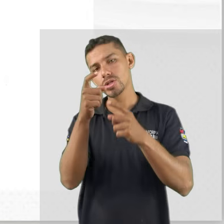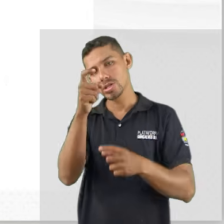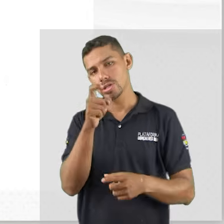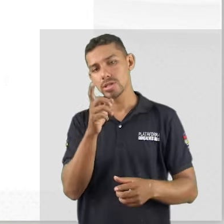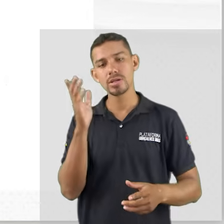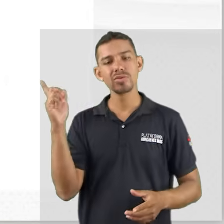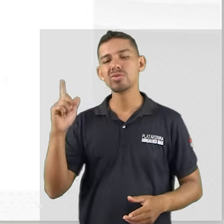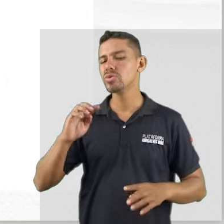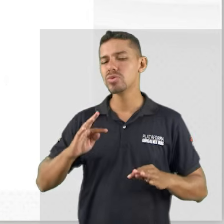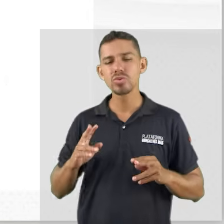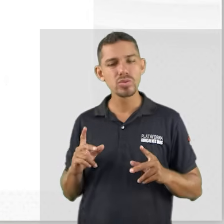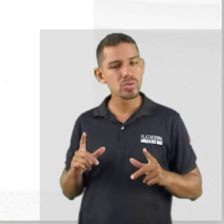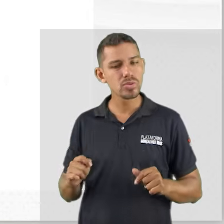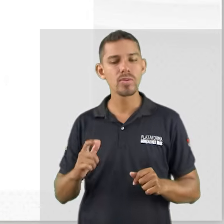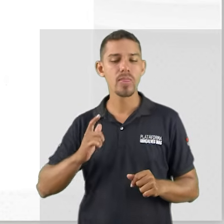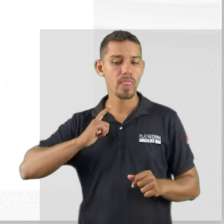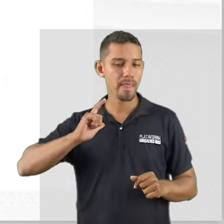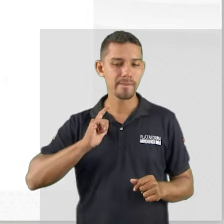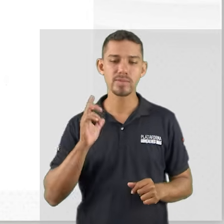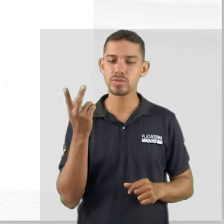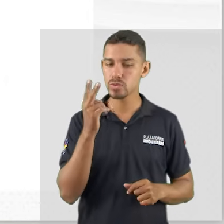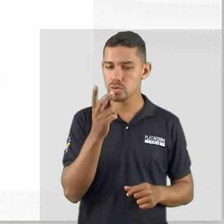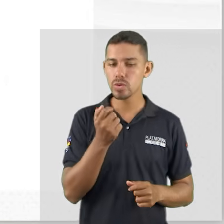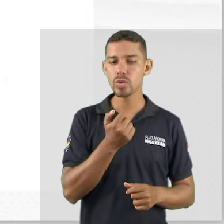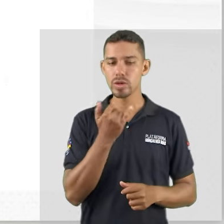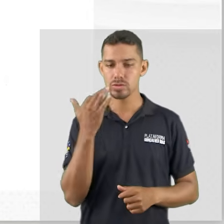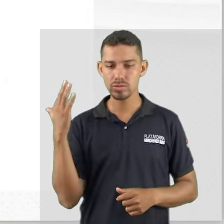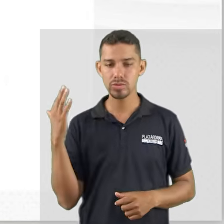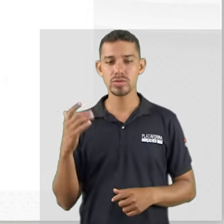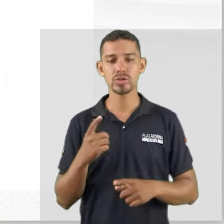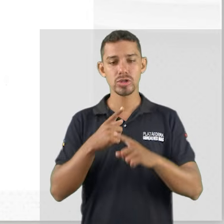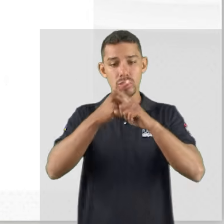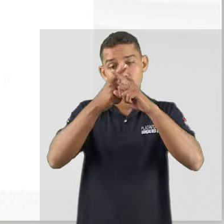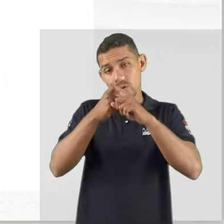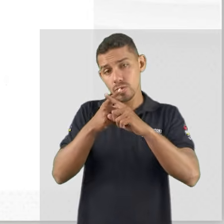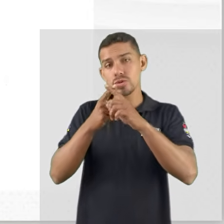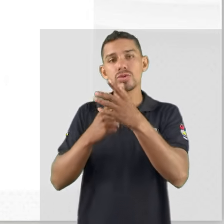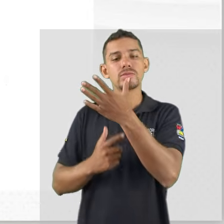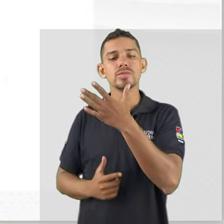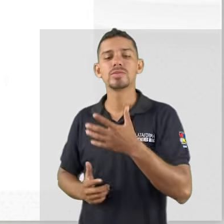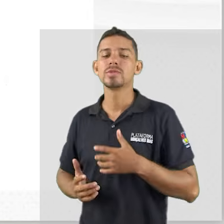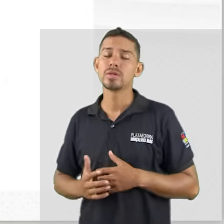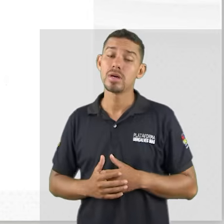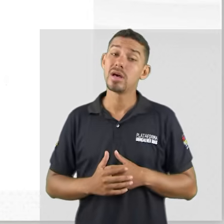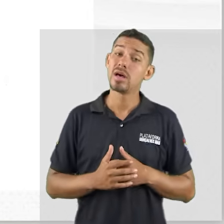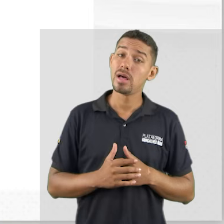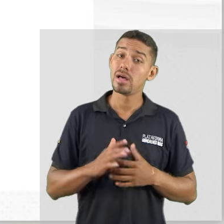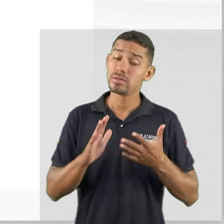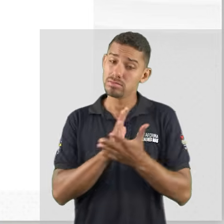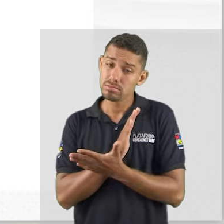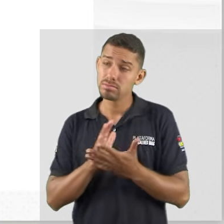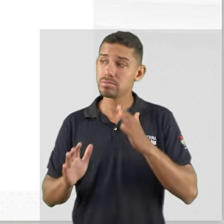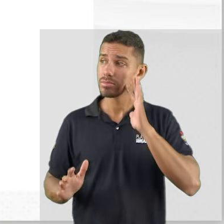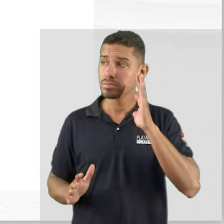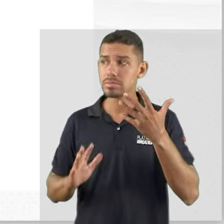células. Todos os seres vivos possuem esse mesmo quantitativo de cromossomos, a não ser que tenha